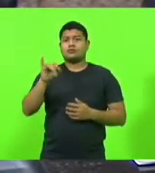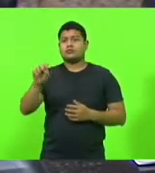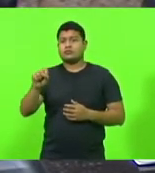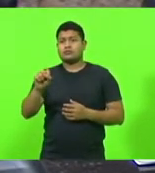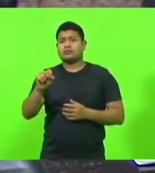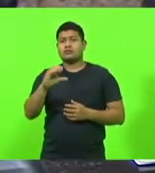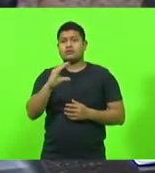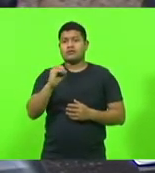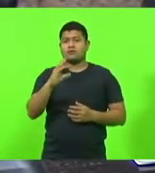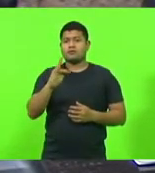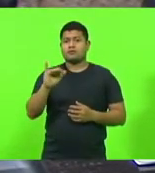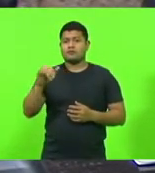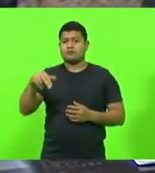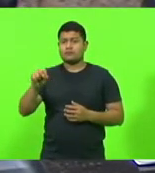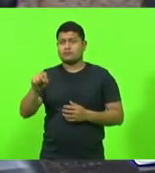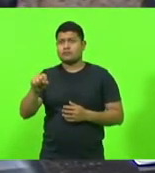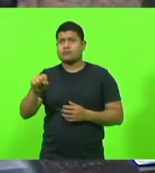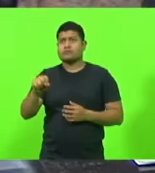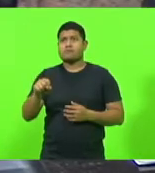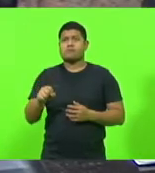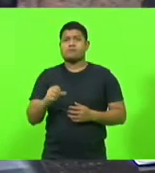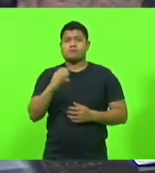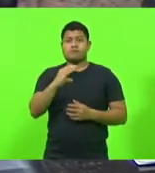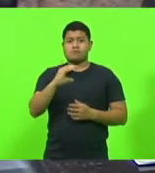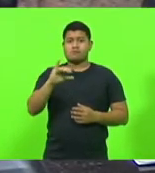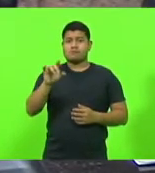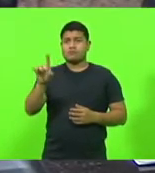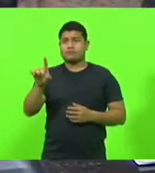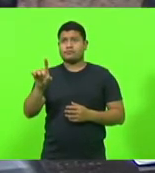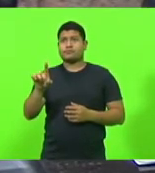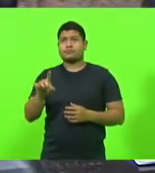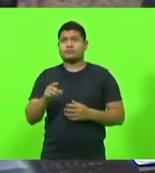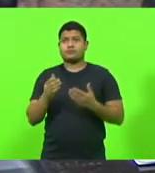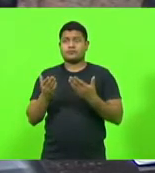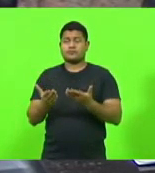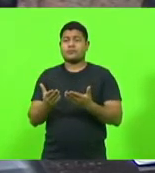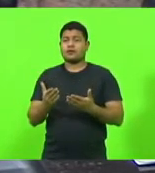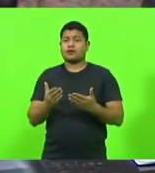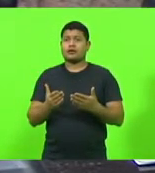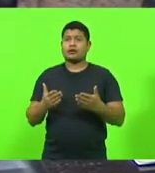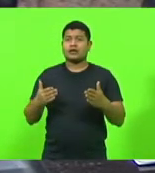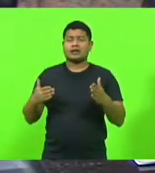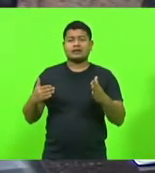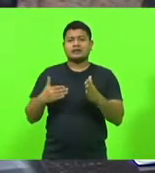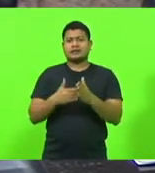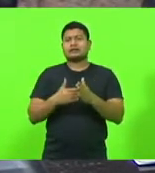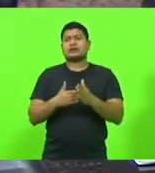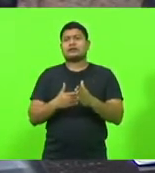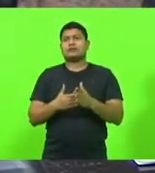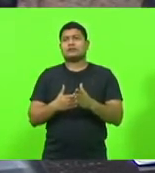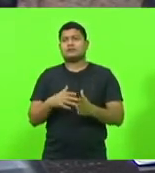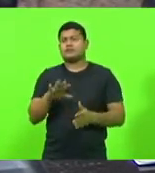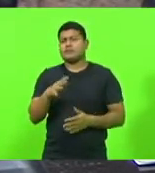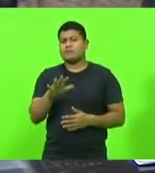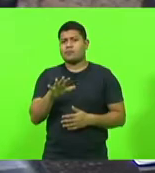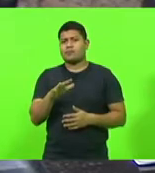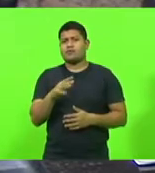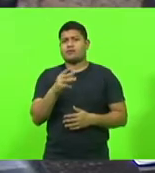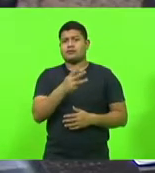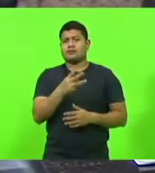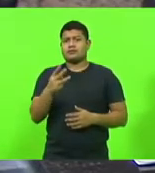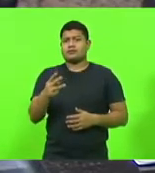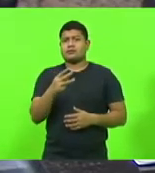e a CID é um valor de, no máximo, que gera, em média, de 33,